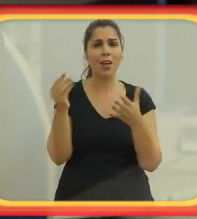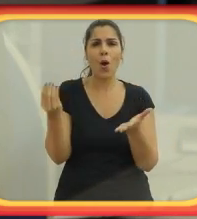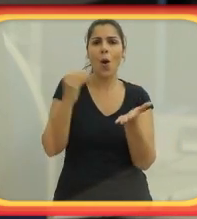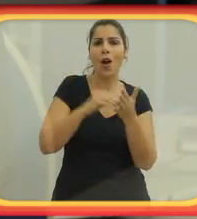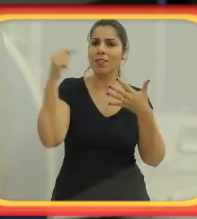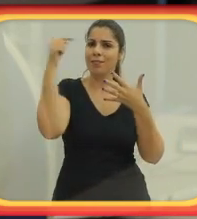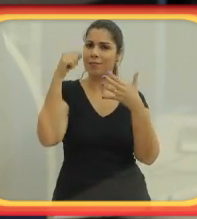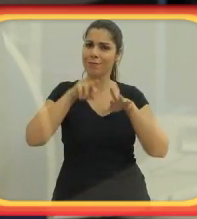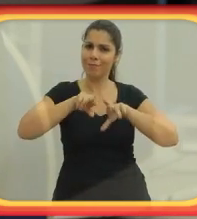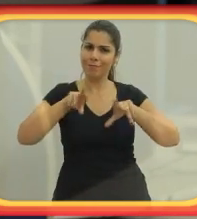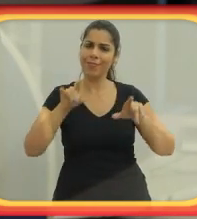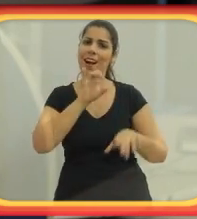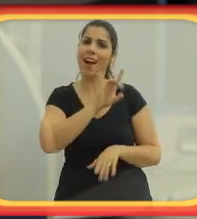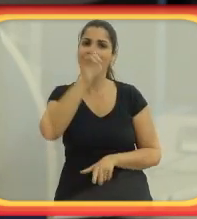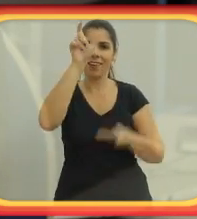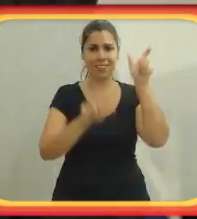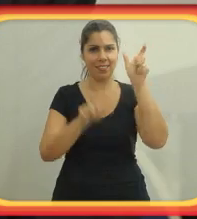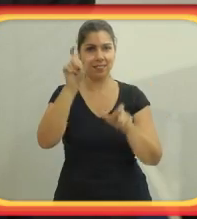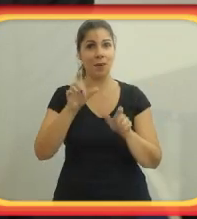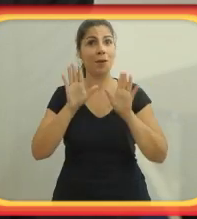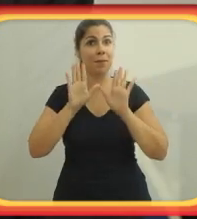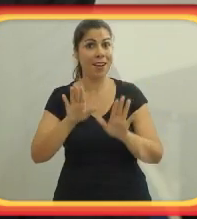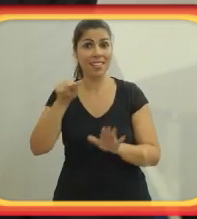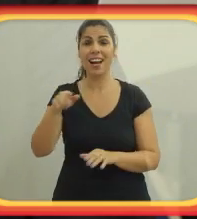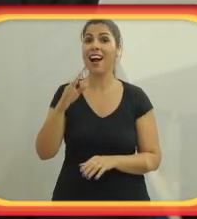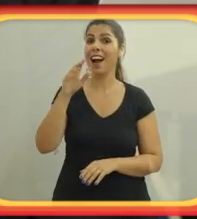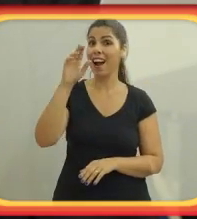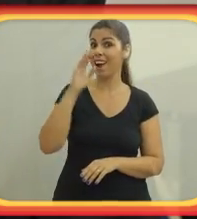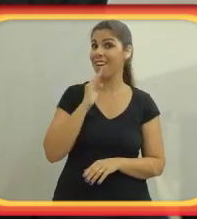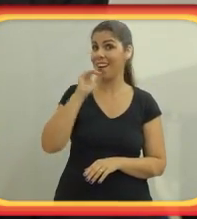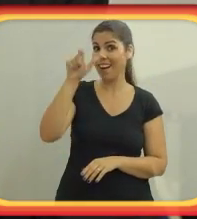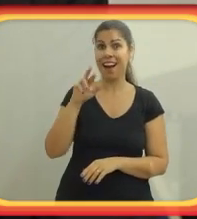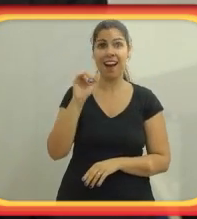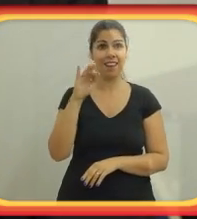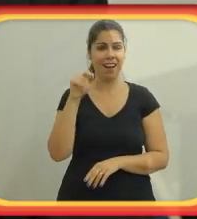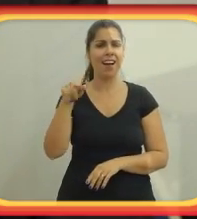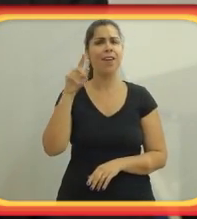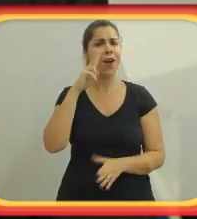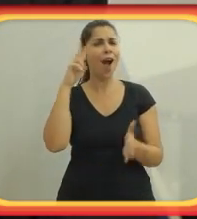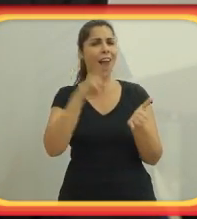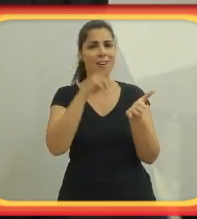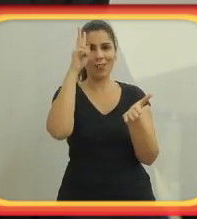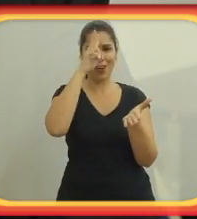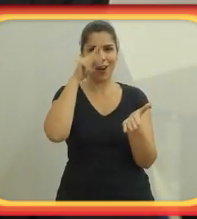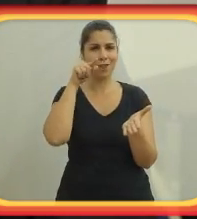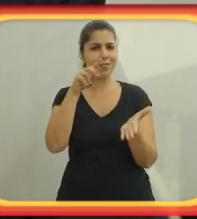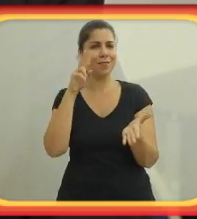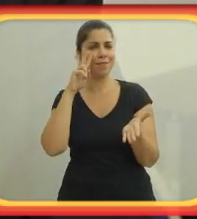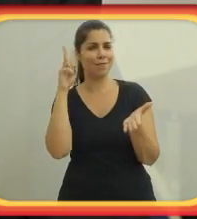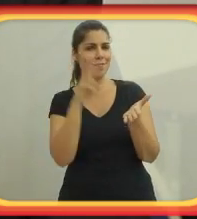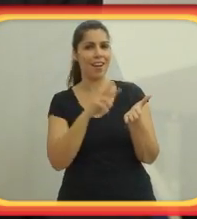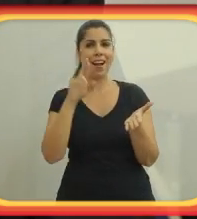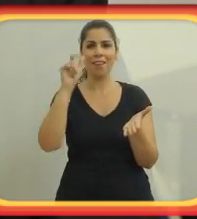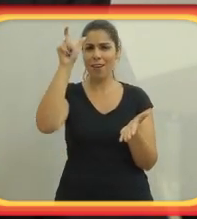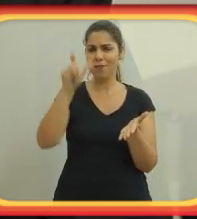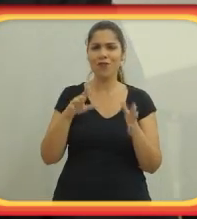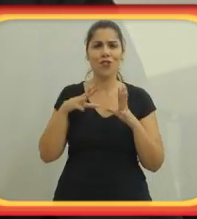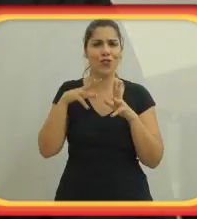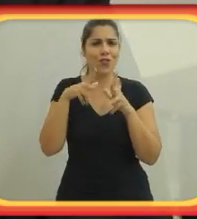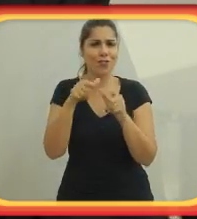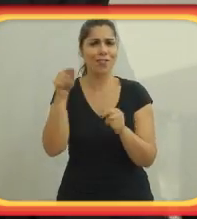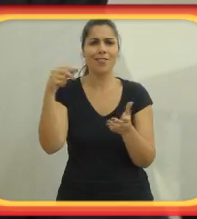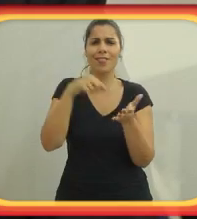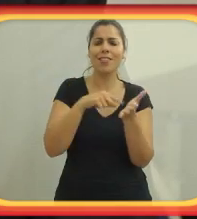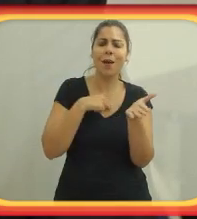é adaptada a ela, né? Essa criatividade dela ser da essência própria dela,